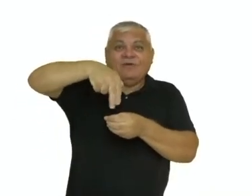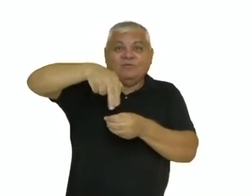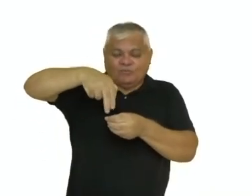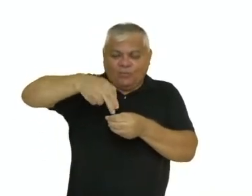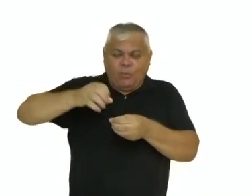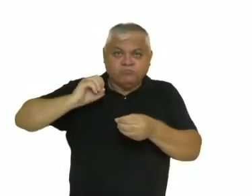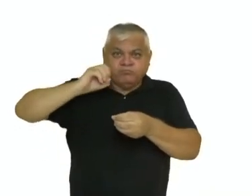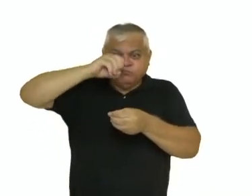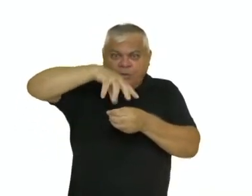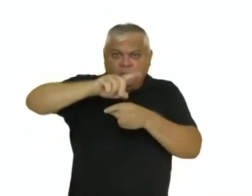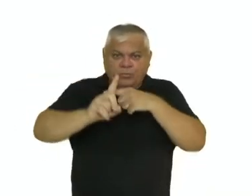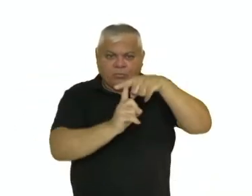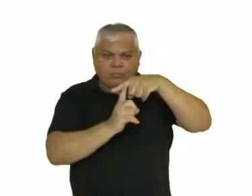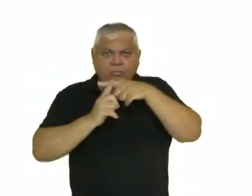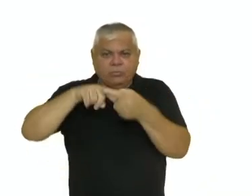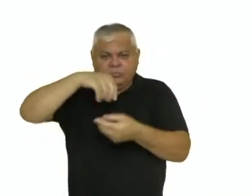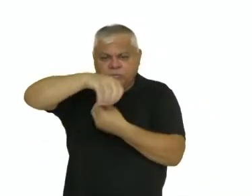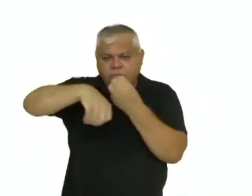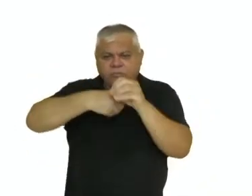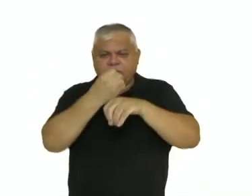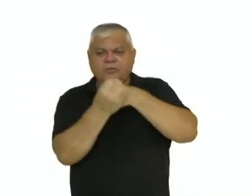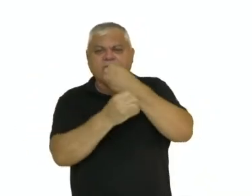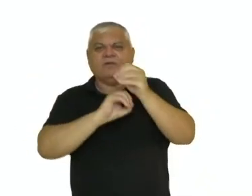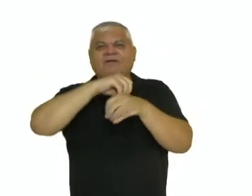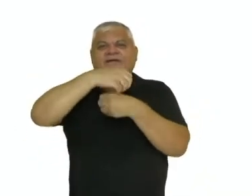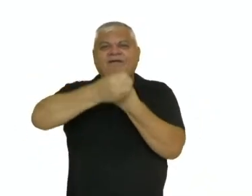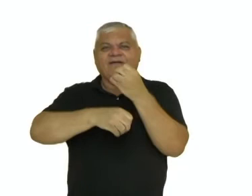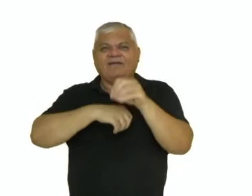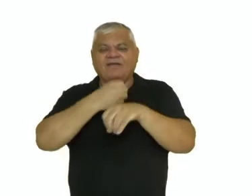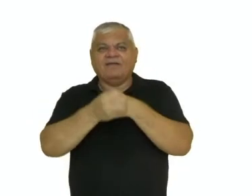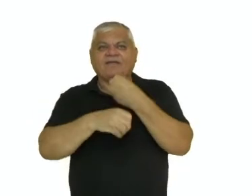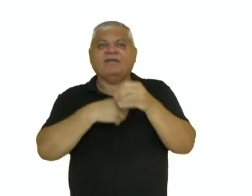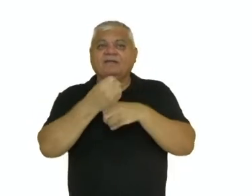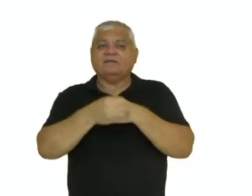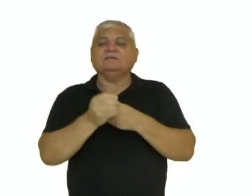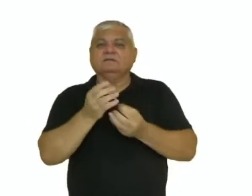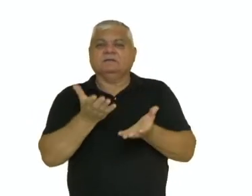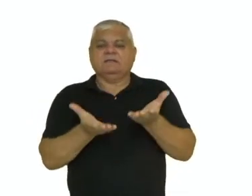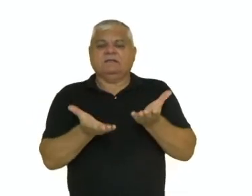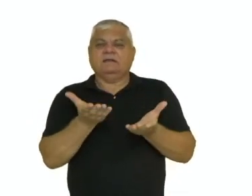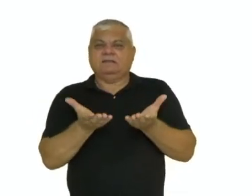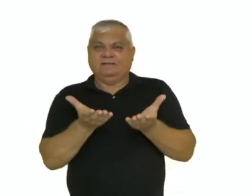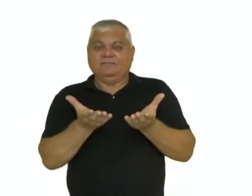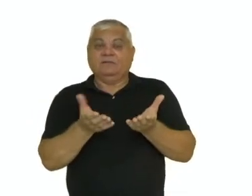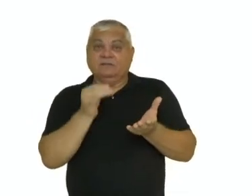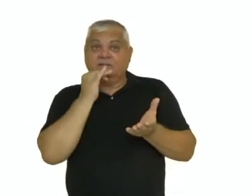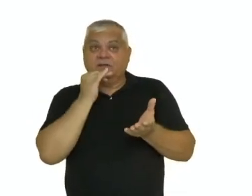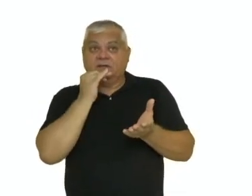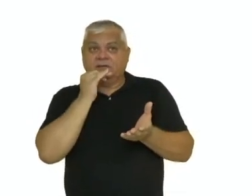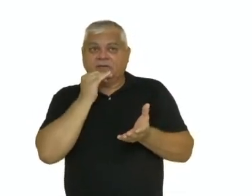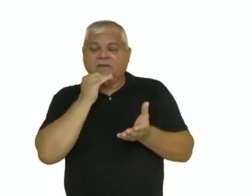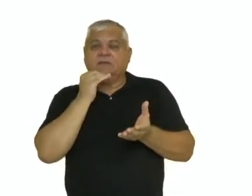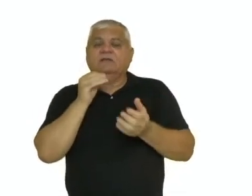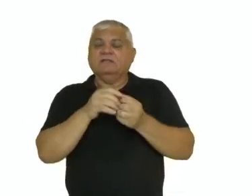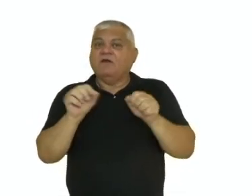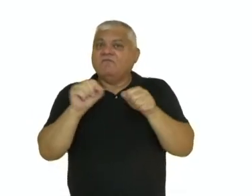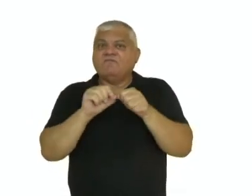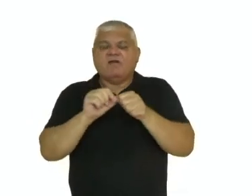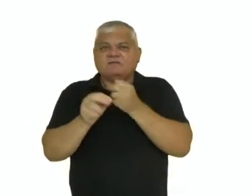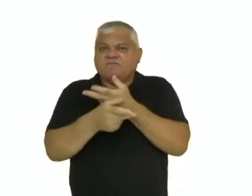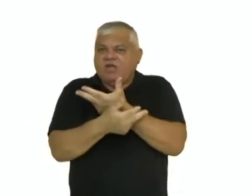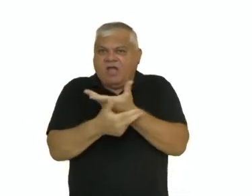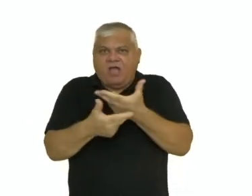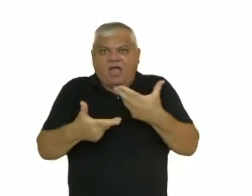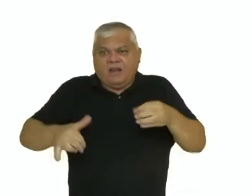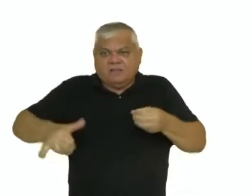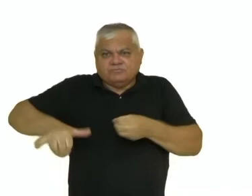dessa colisão resulta-se em átomos com núcleos mais estáveis. Essa reação em cadeia produz uma gigantesca quantidade de